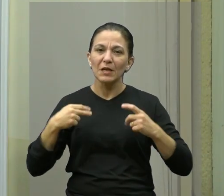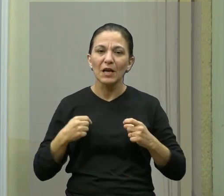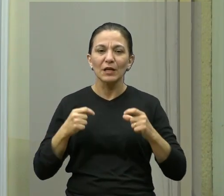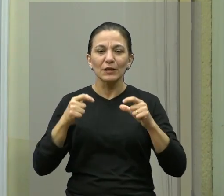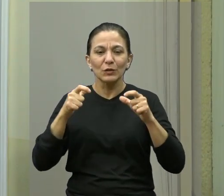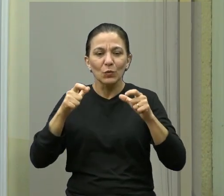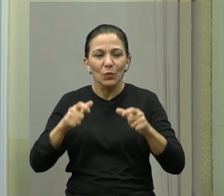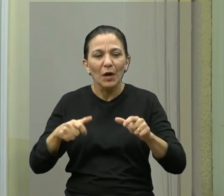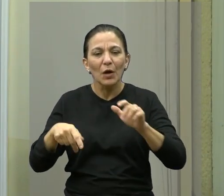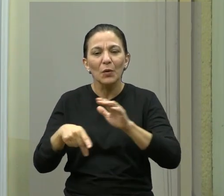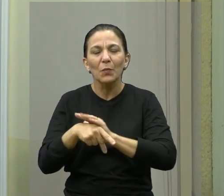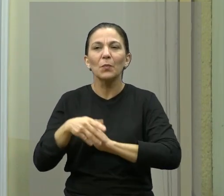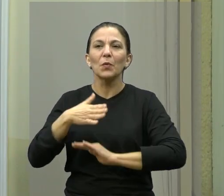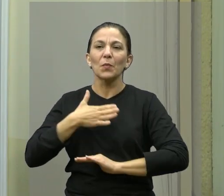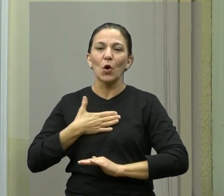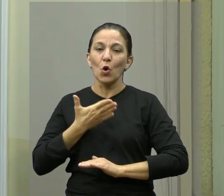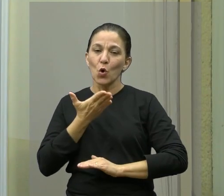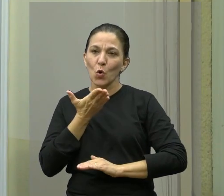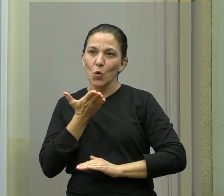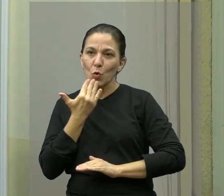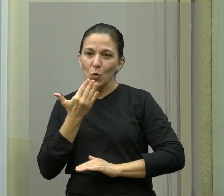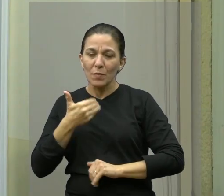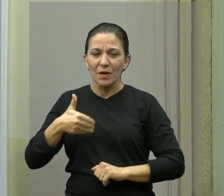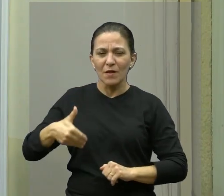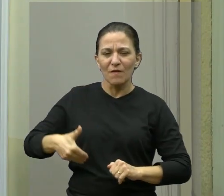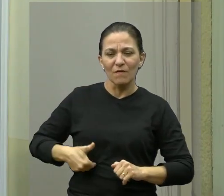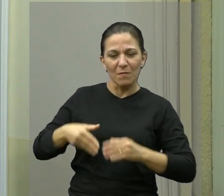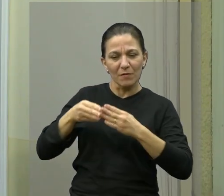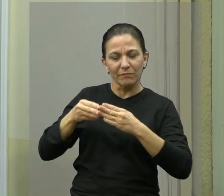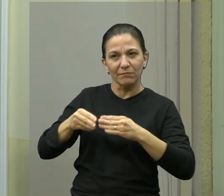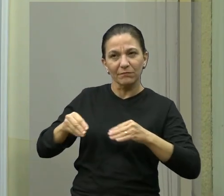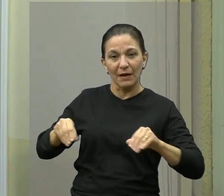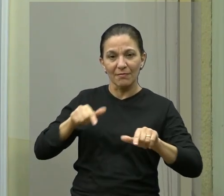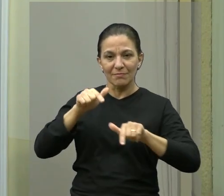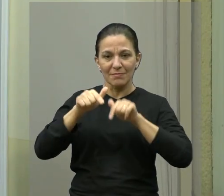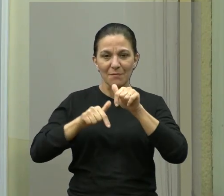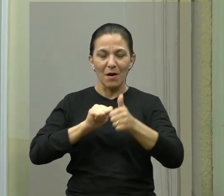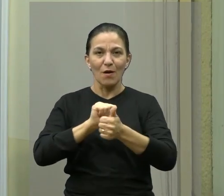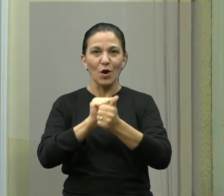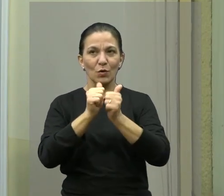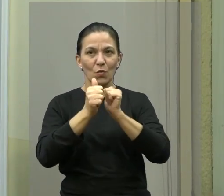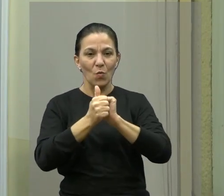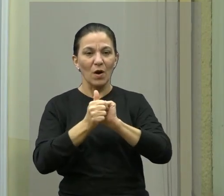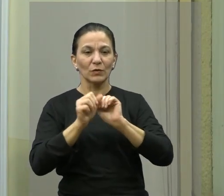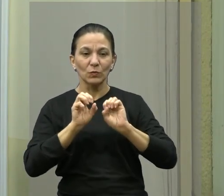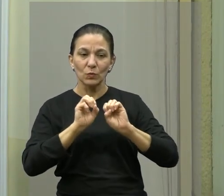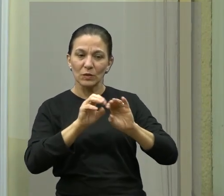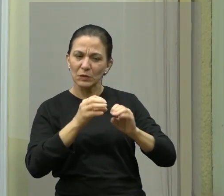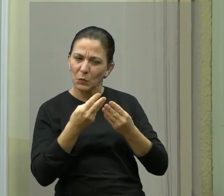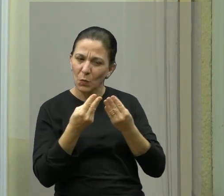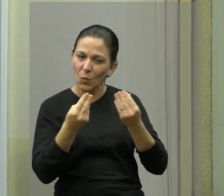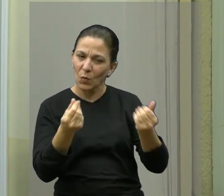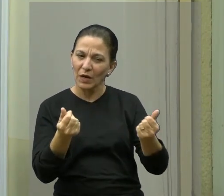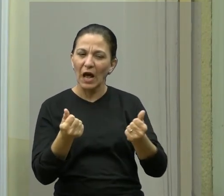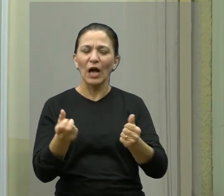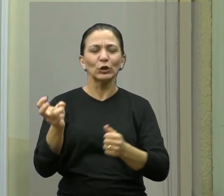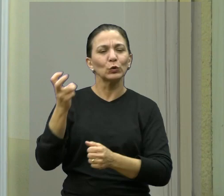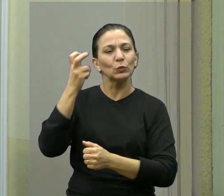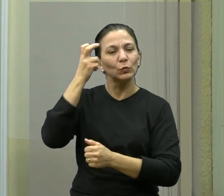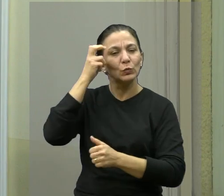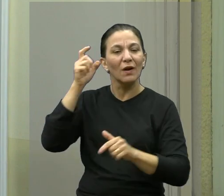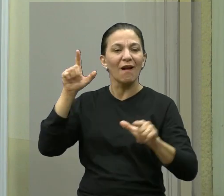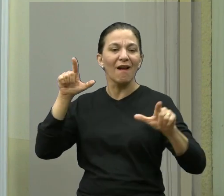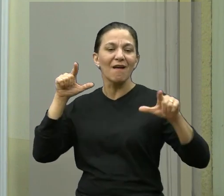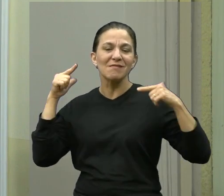chamar de seu, comida no prato para saciar a fome, empregos dignos, acesso à educação de qualidade, à cultura,